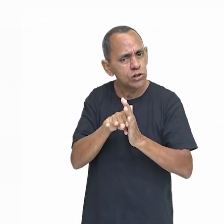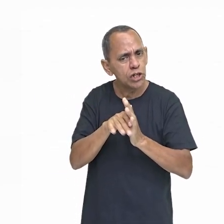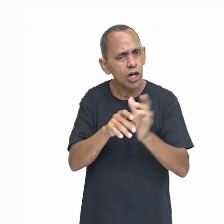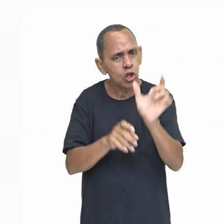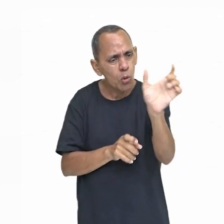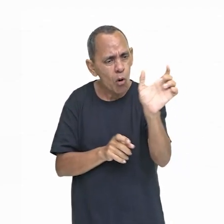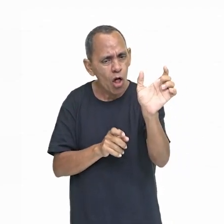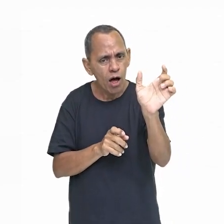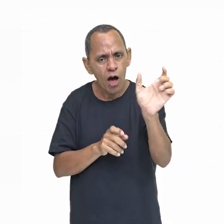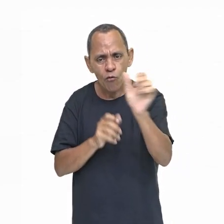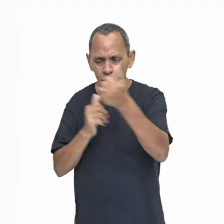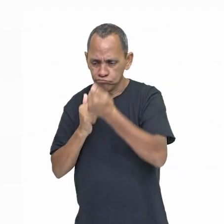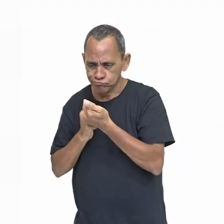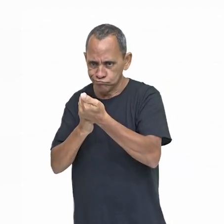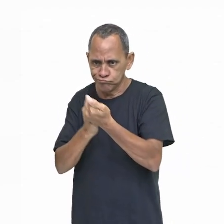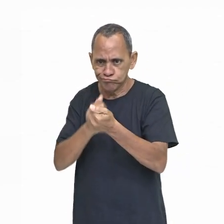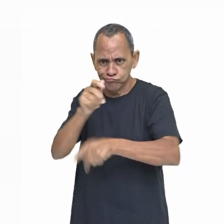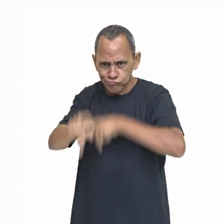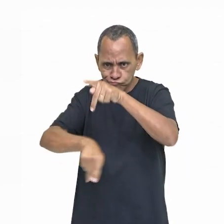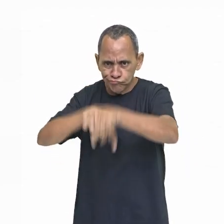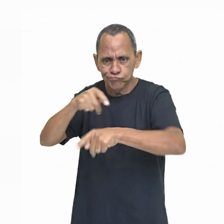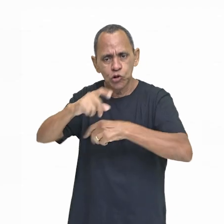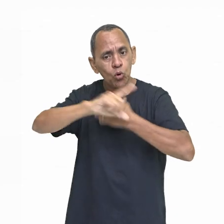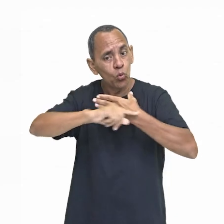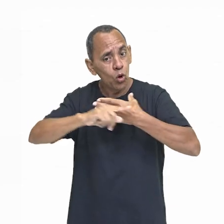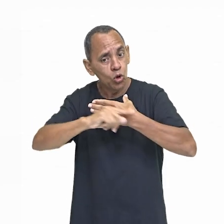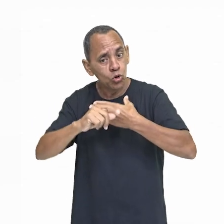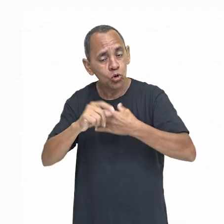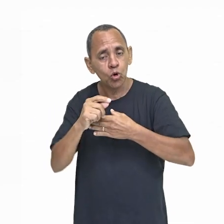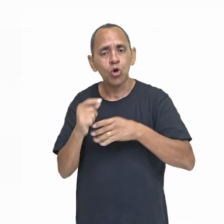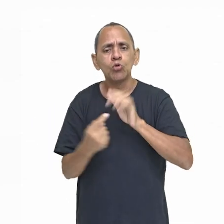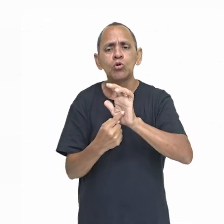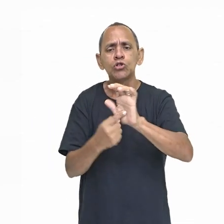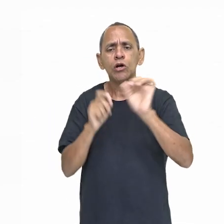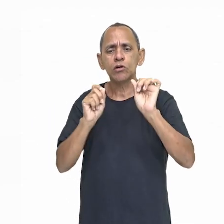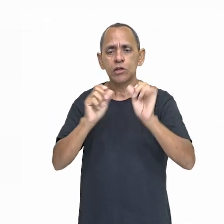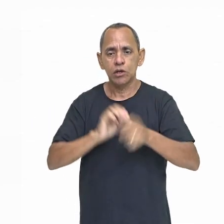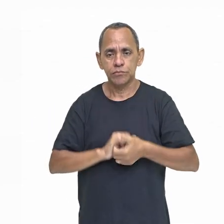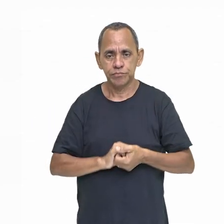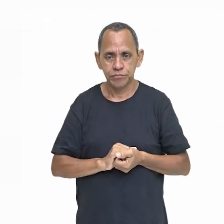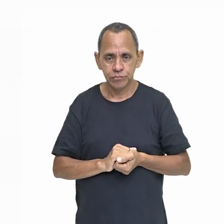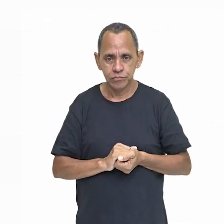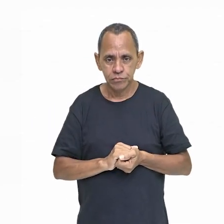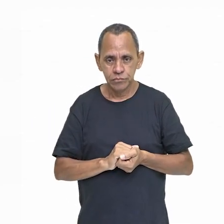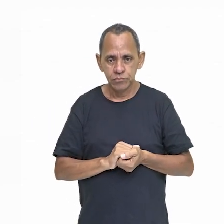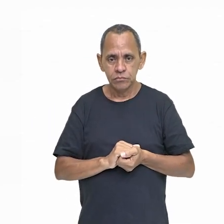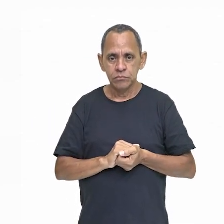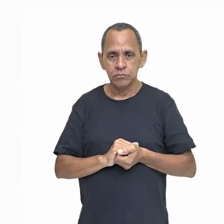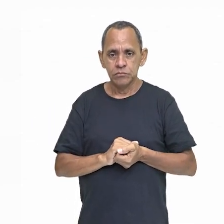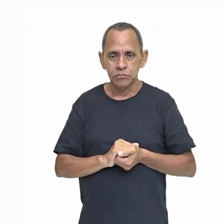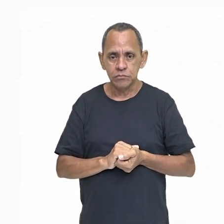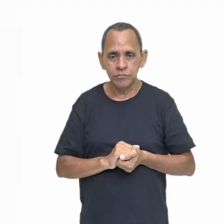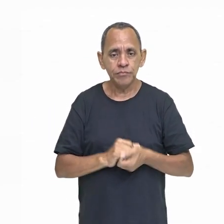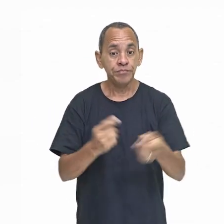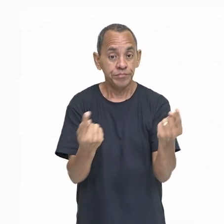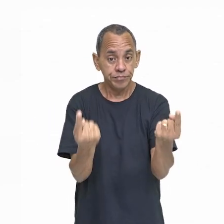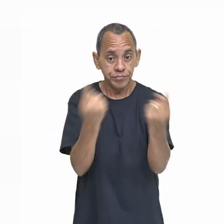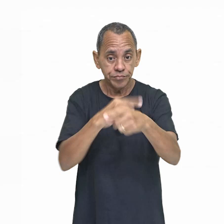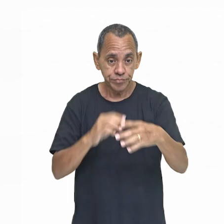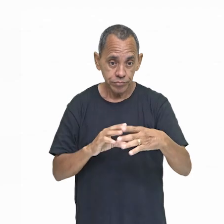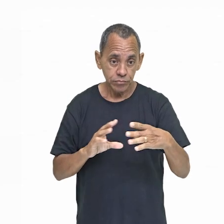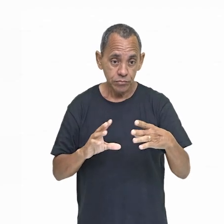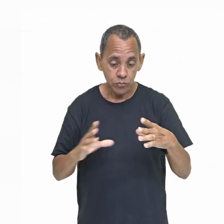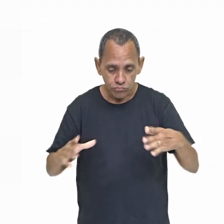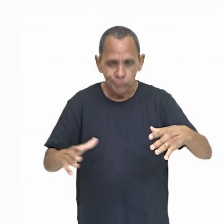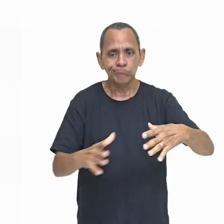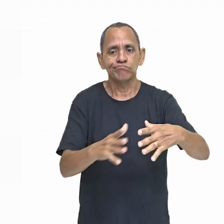termo populismo, os autores vão destacar esta questão de oposição de um grupo, que é